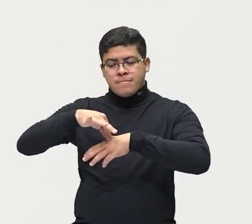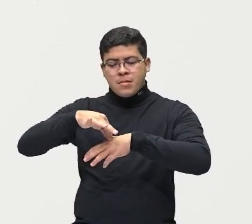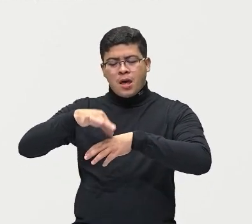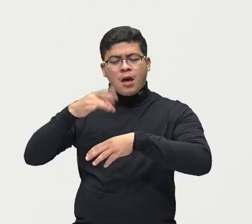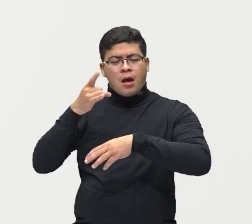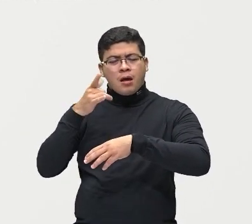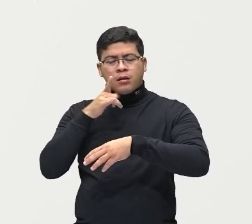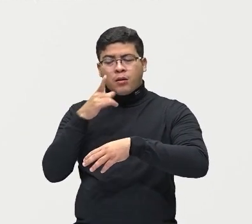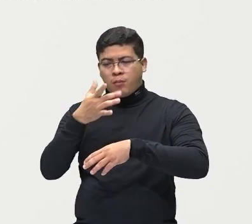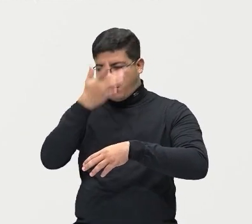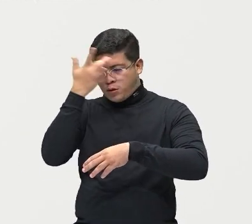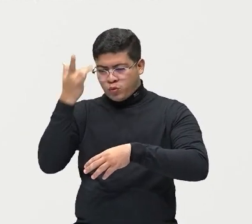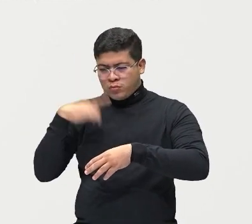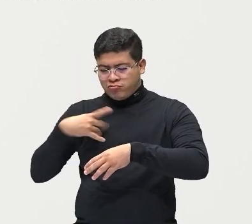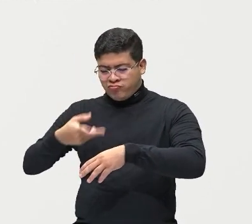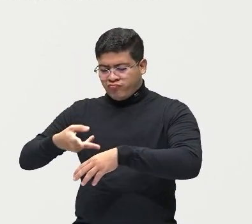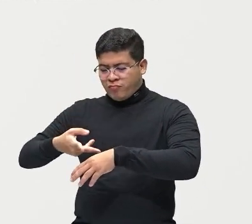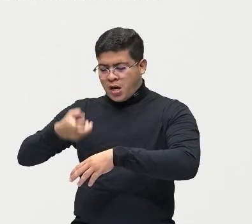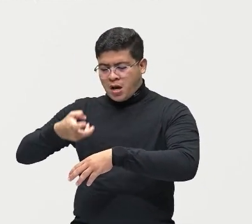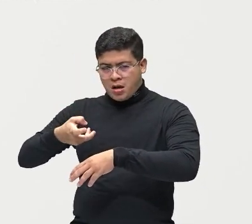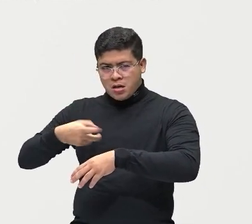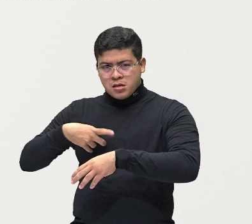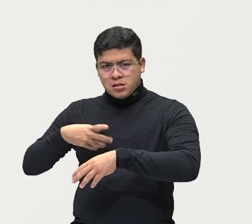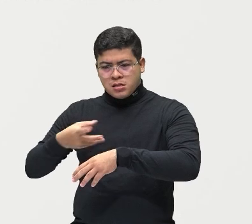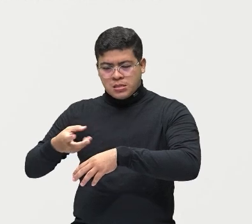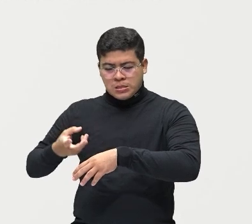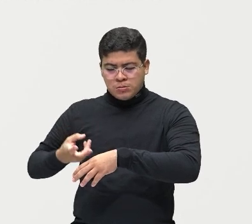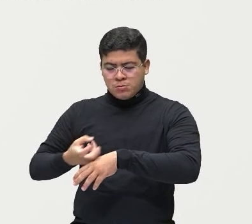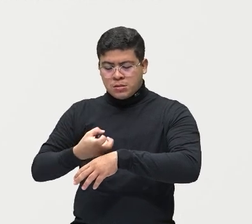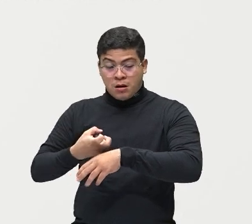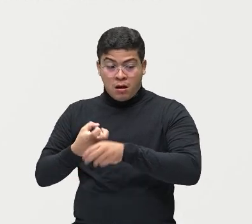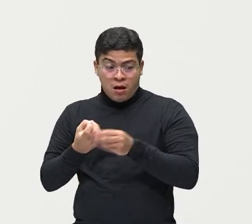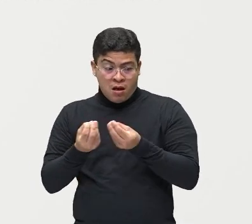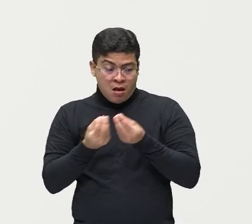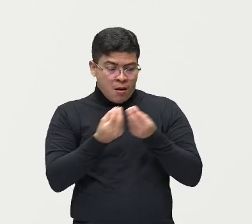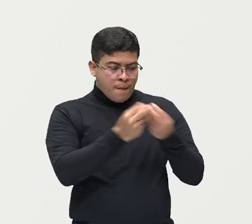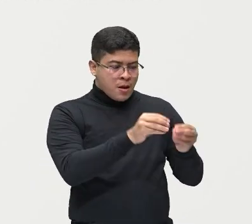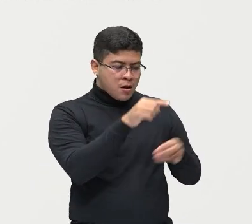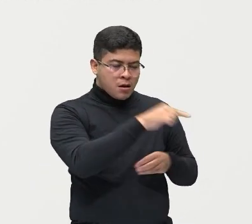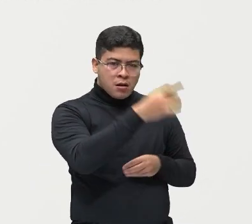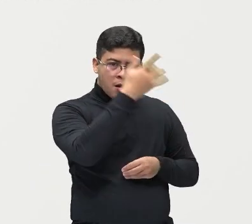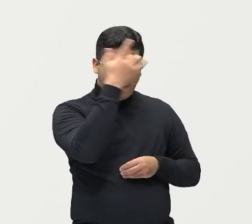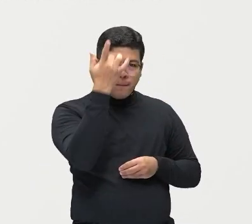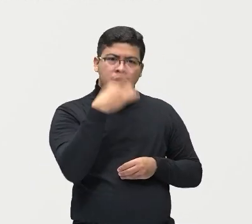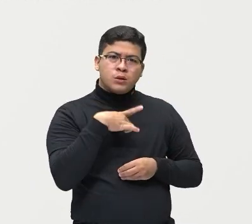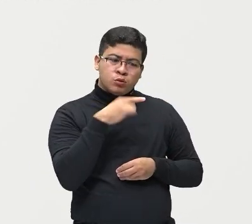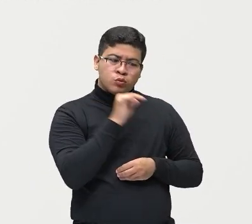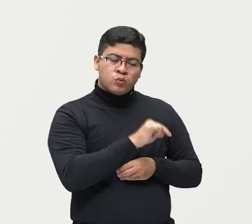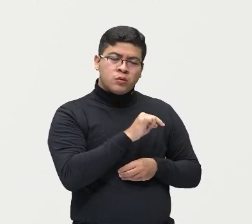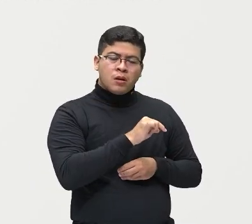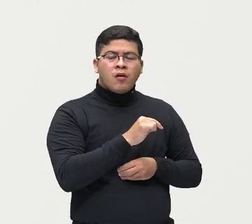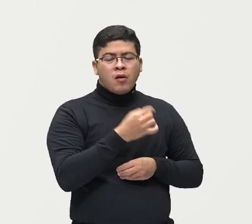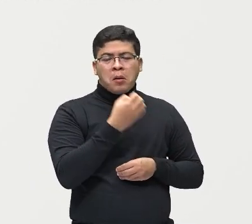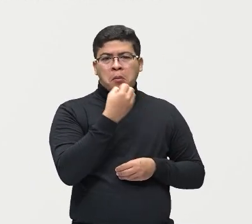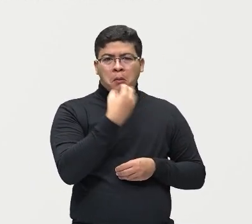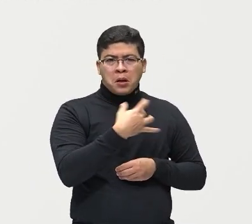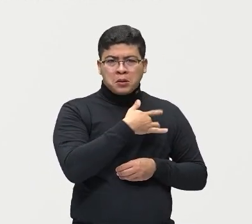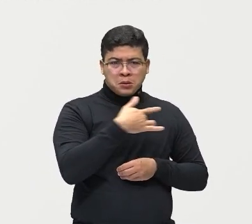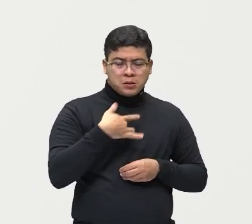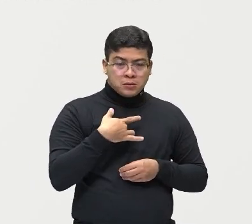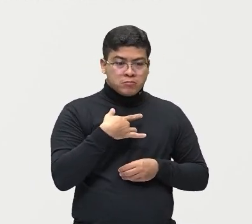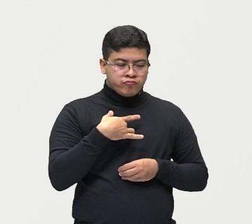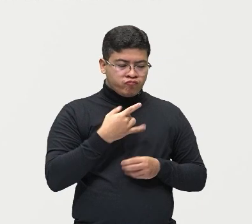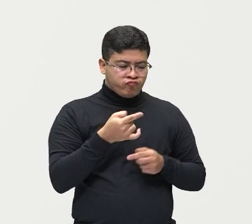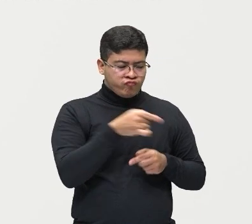estava contaminada e inseria numa pessoa que estava saudável para realizar ali esse tipo de estudo.